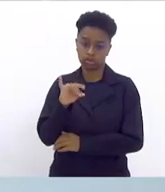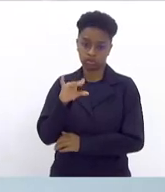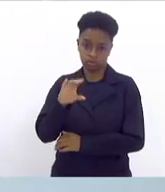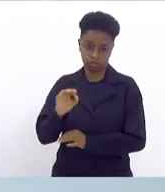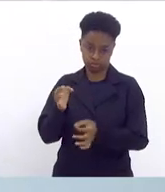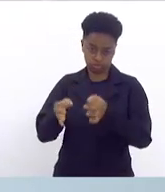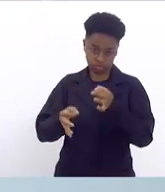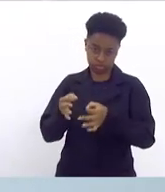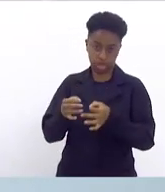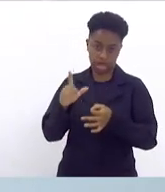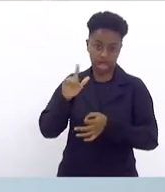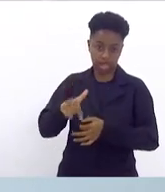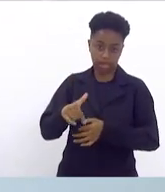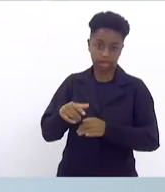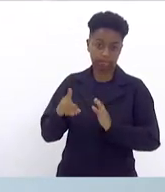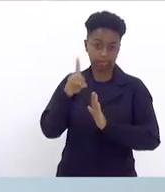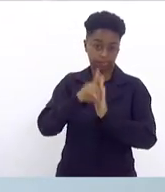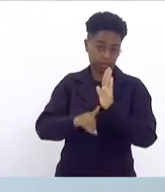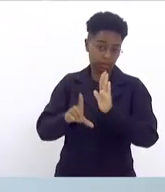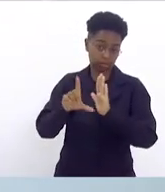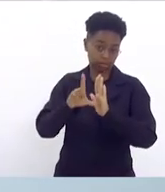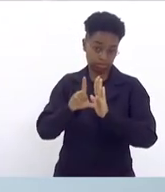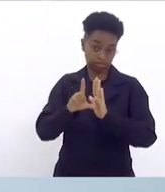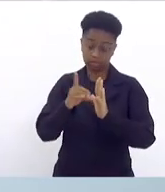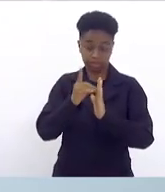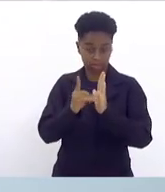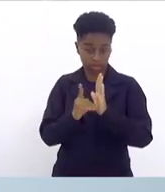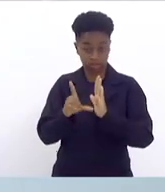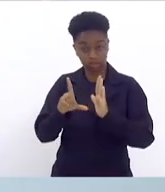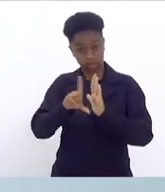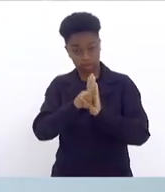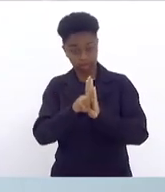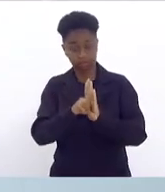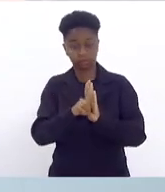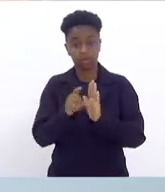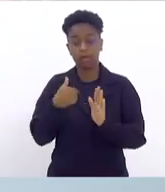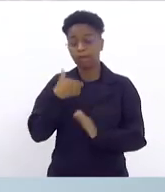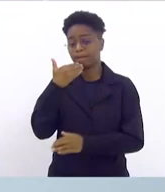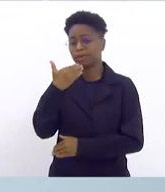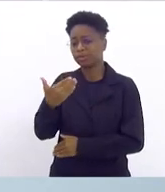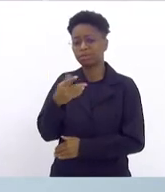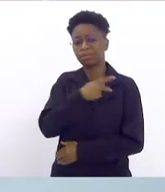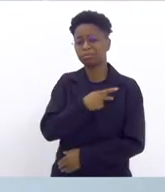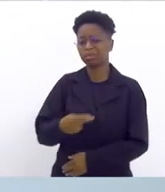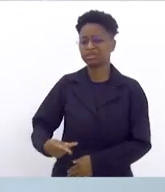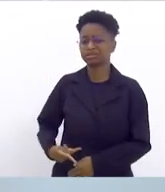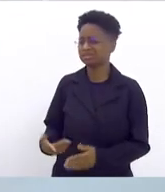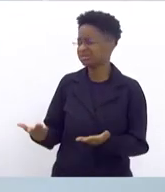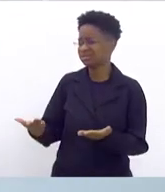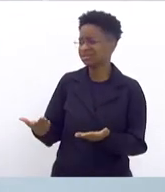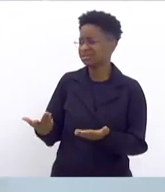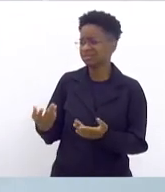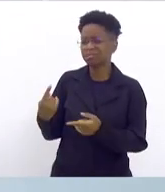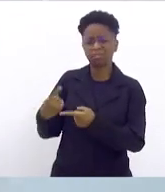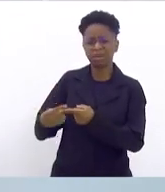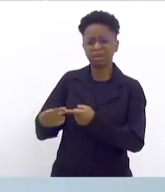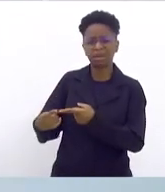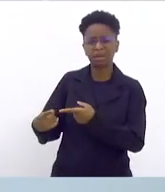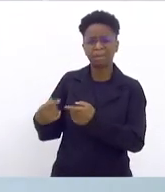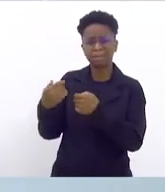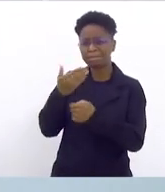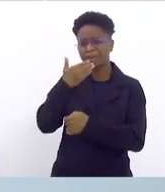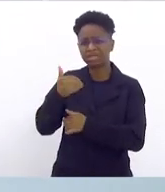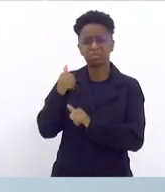Uma vez eu perguntei ao presidente TJ, Pô, presidente, o senhor volte e meia manda modificar